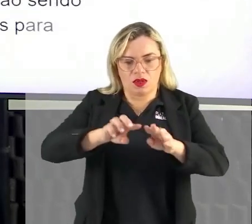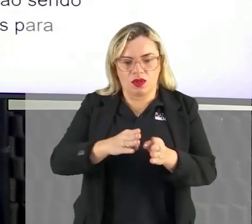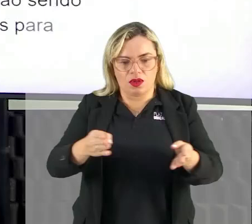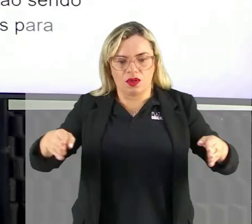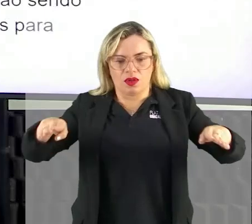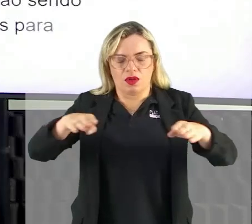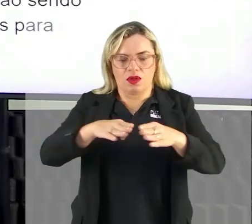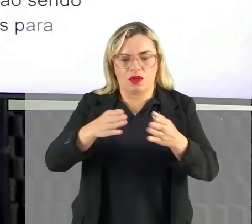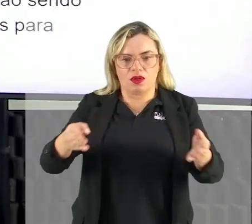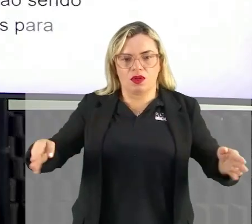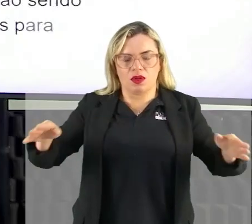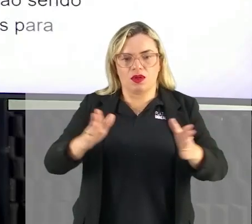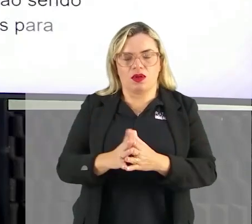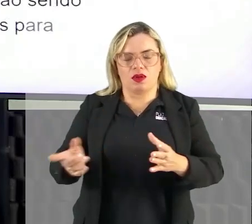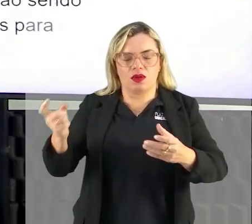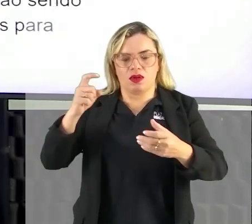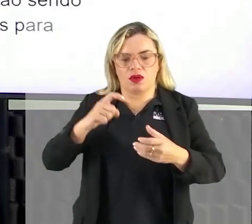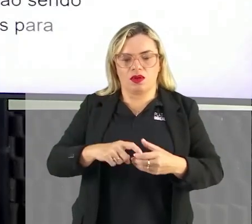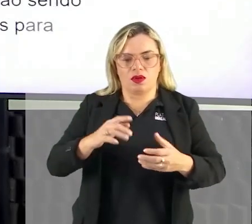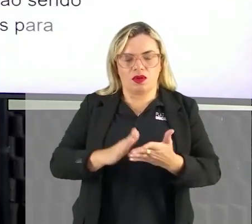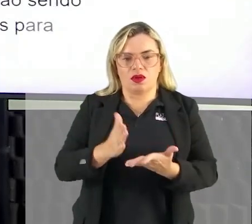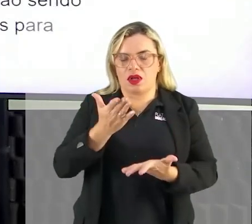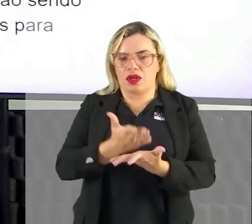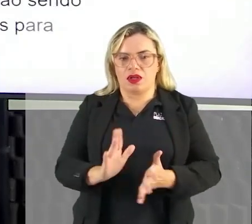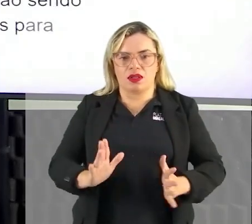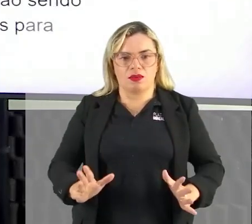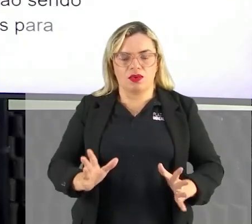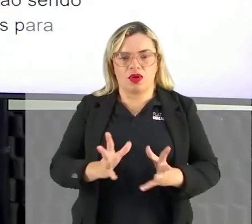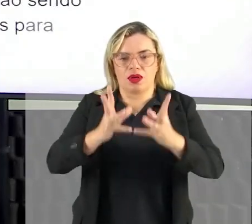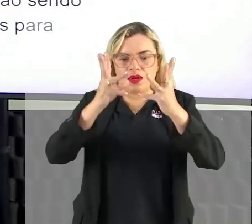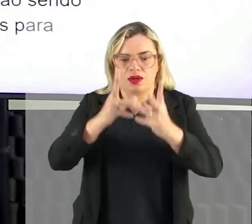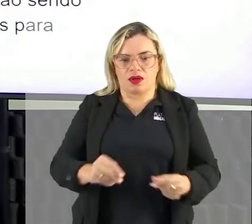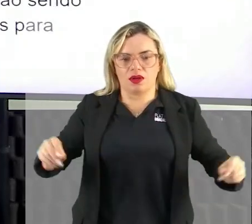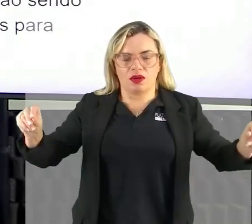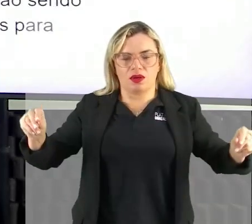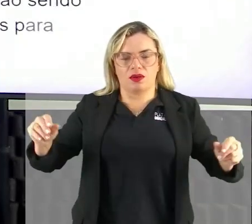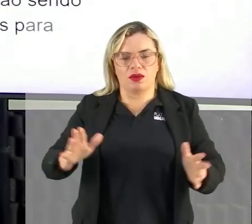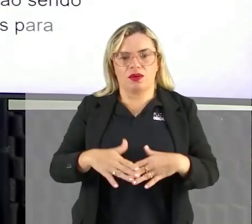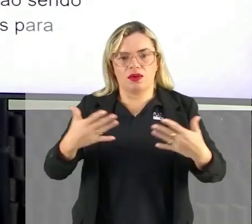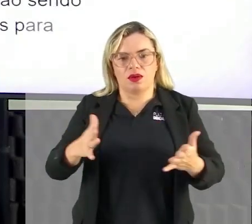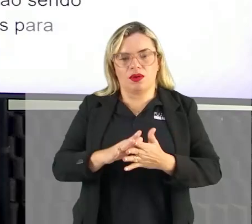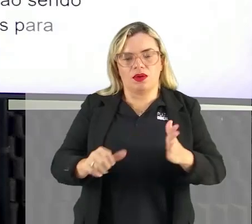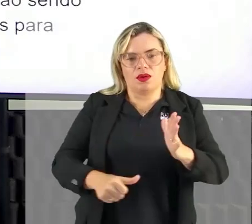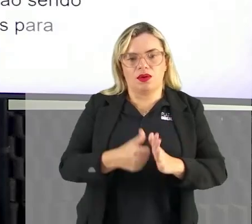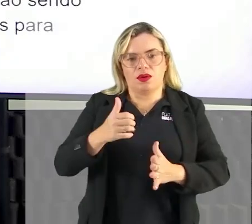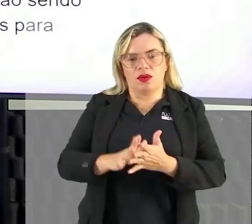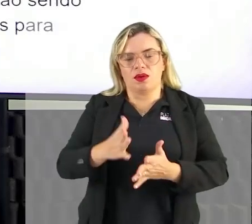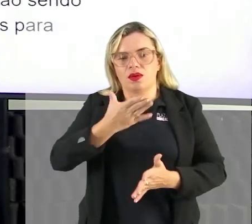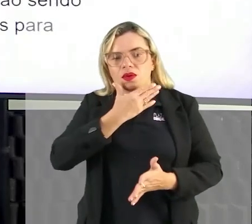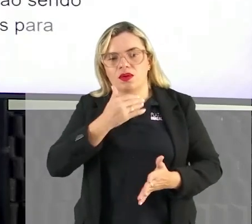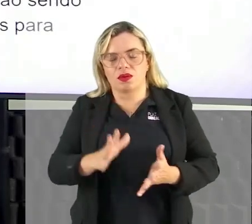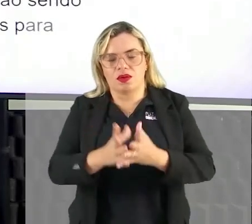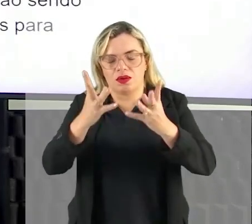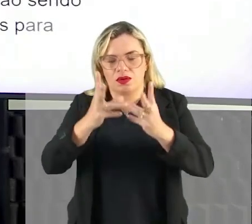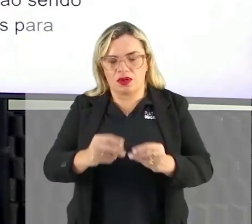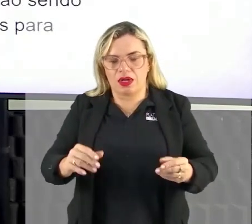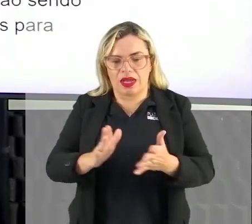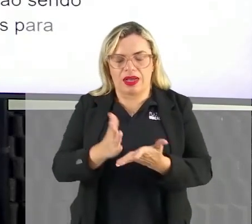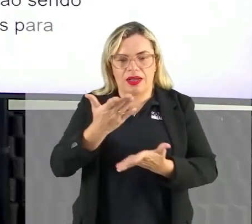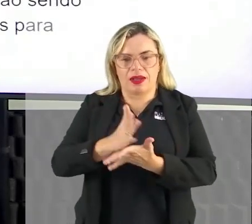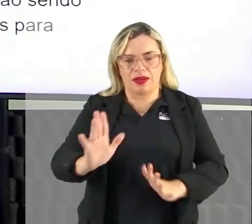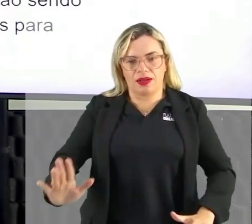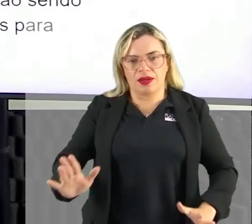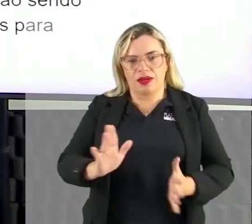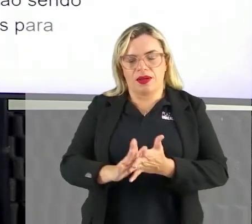para recompor o que foi destruído. Aquela coisa que eu falei ainda há pouco, né? Primeiro o homem vai lá e destrói, aí depois ele começa